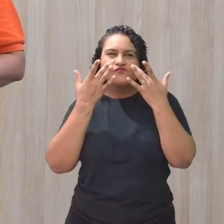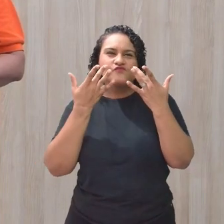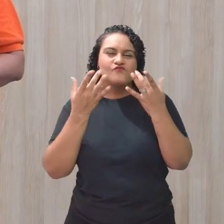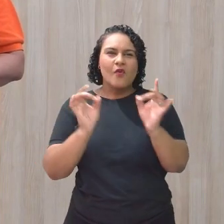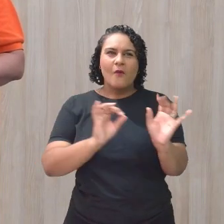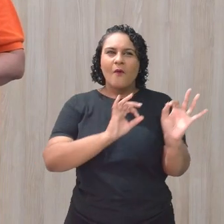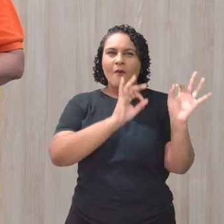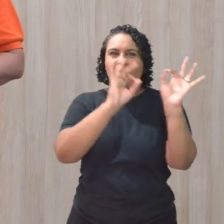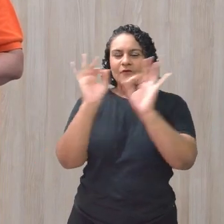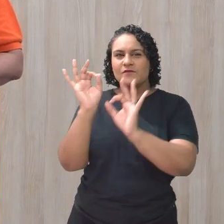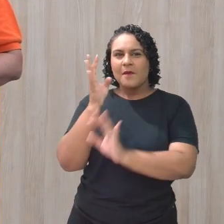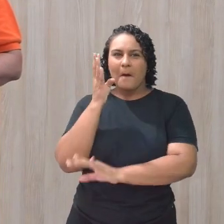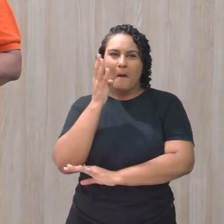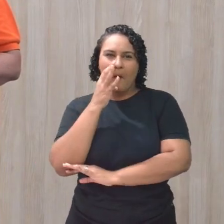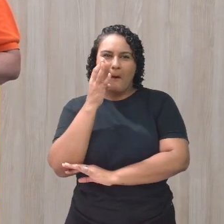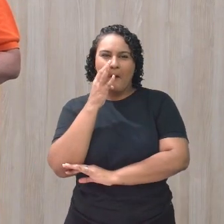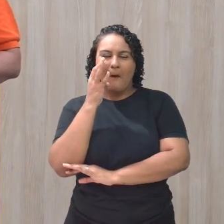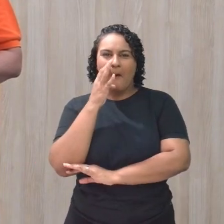por esse tema.